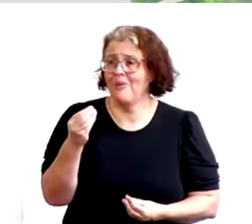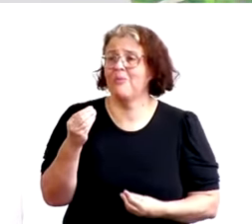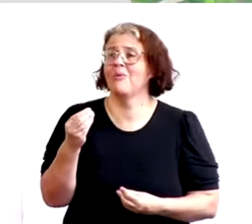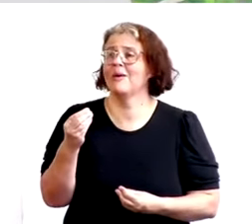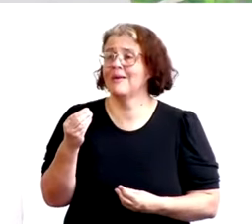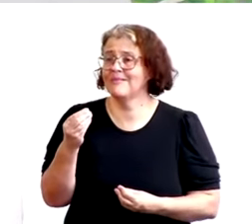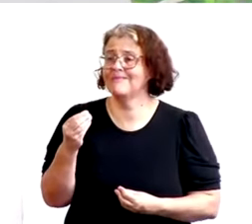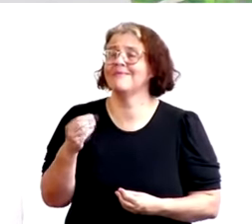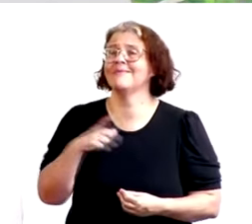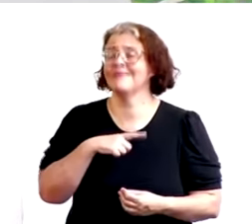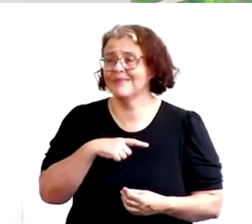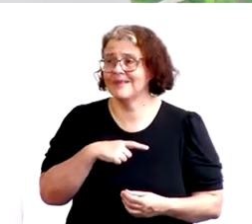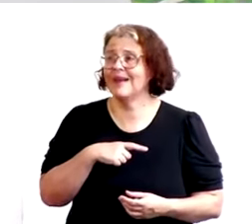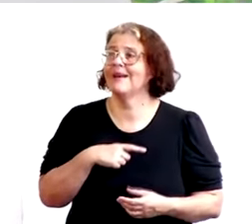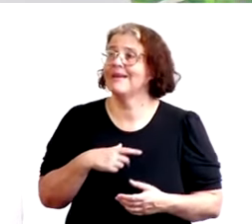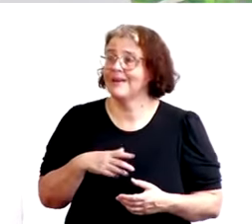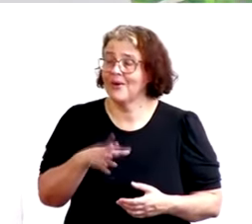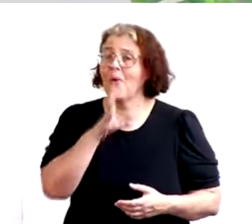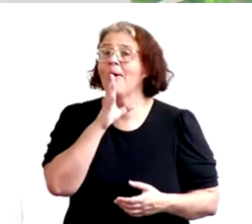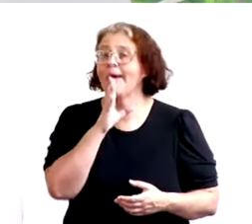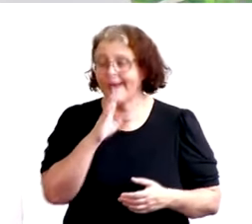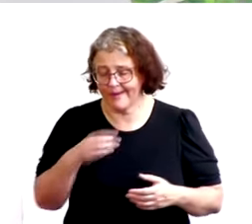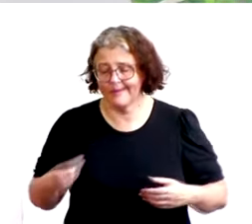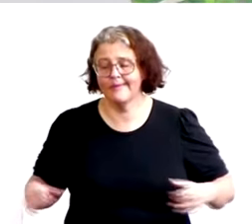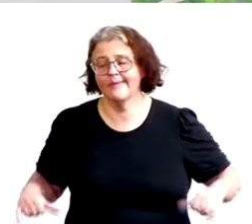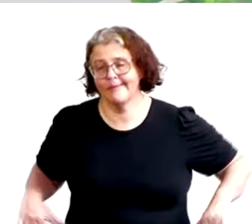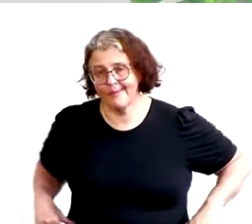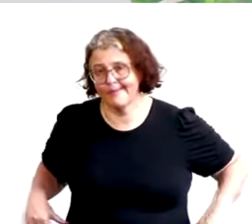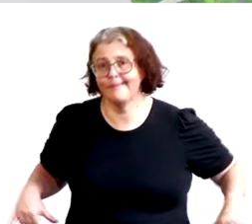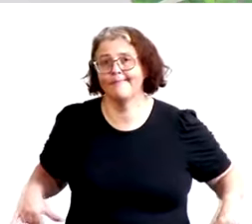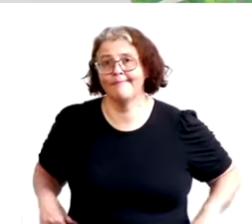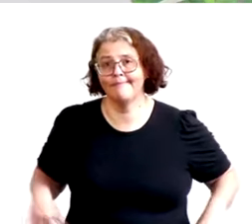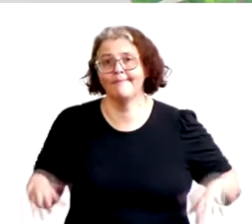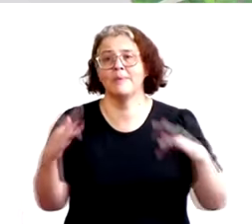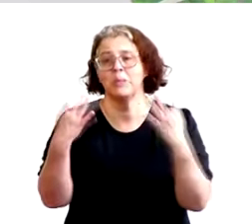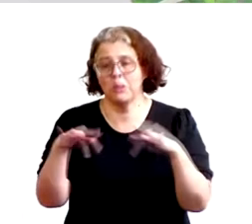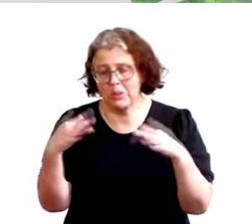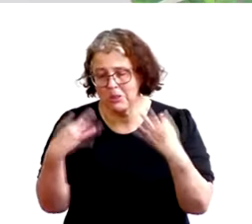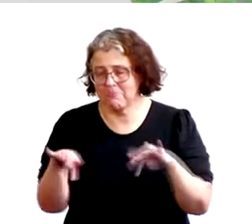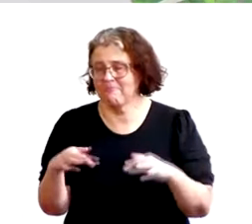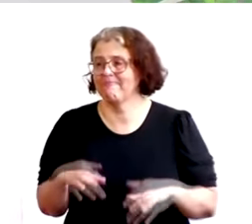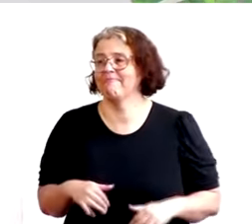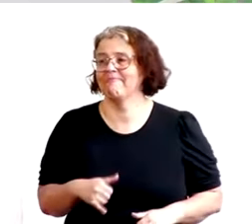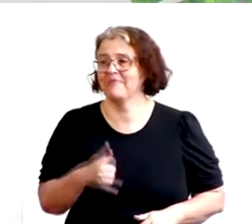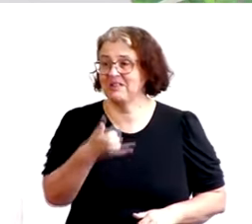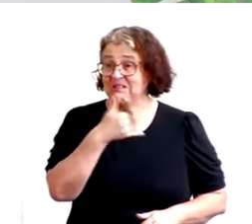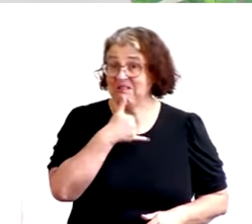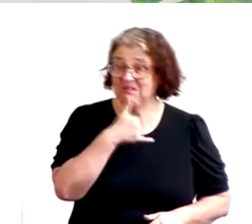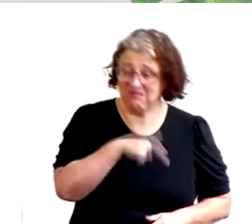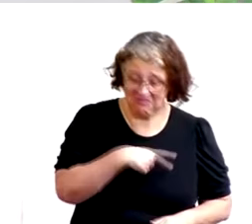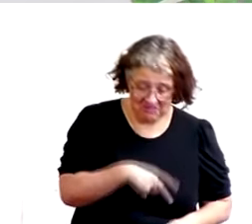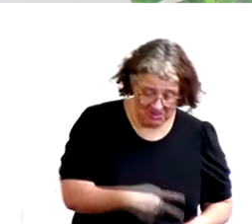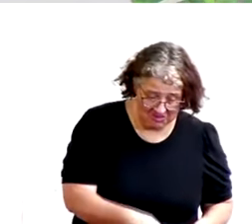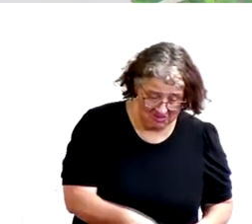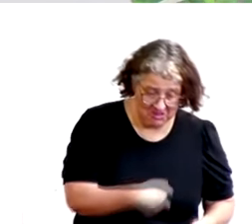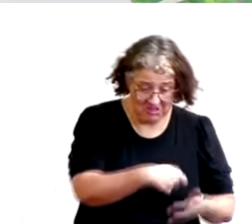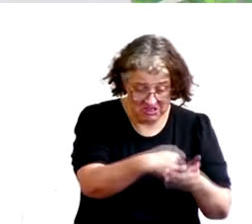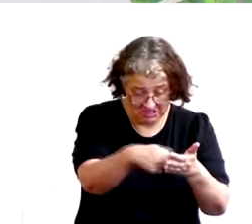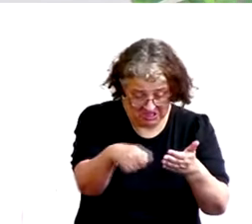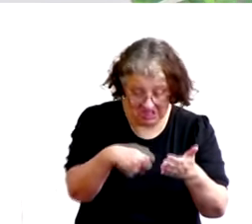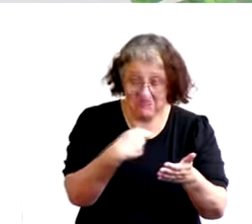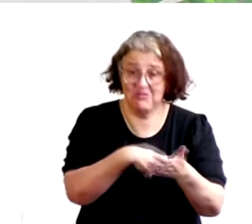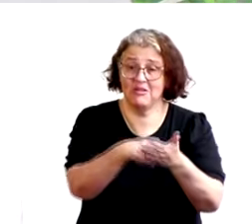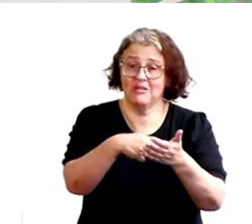caminho da dor Vales profundos e cavernas solitárias de depressões da Alma meu espírito